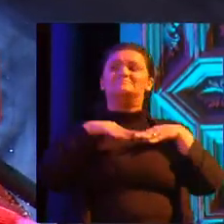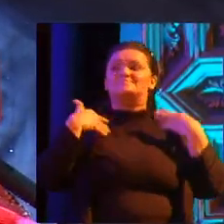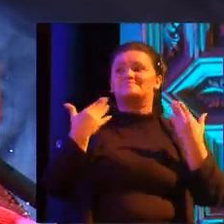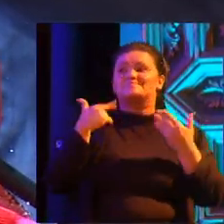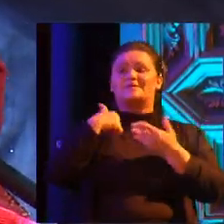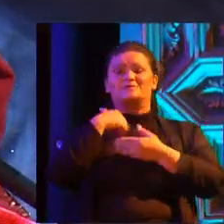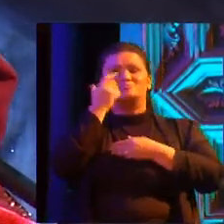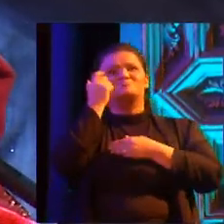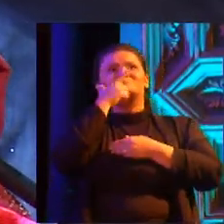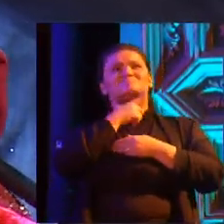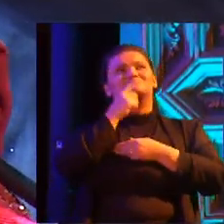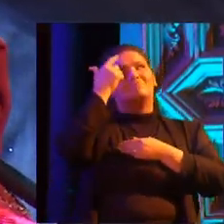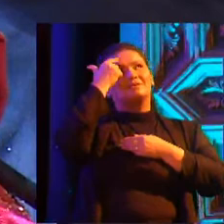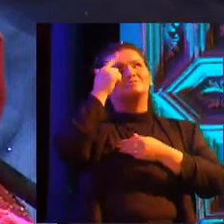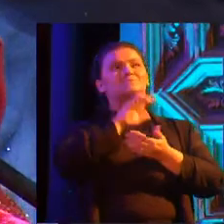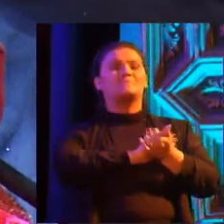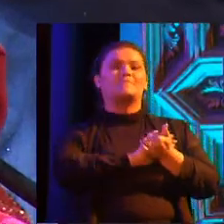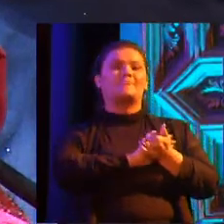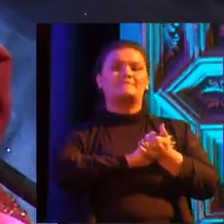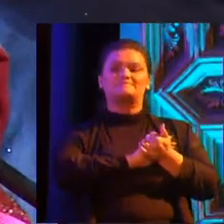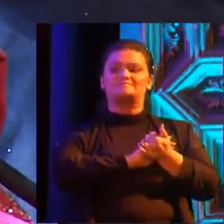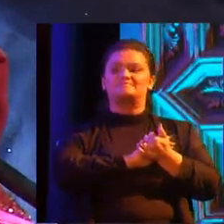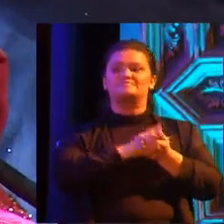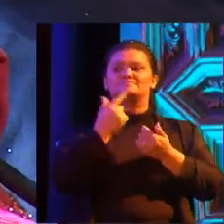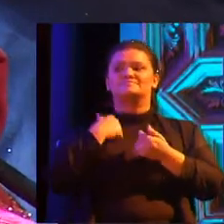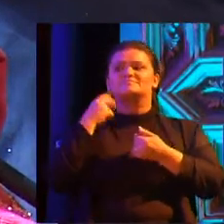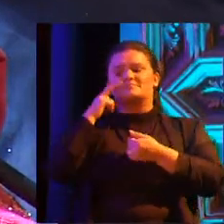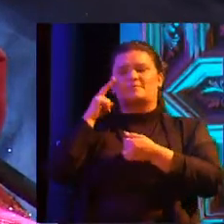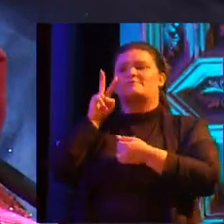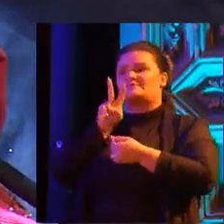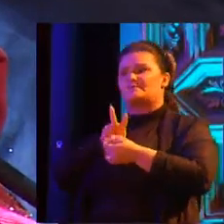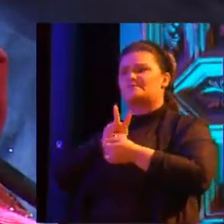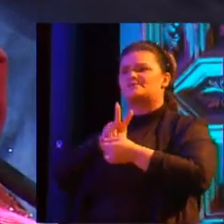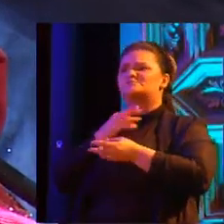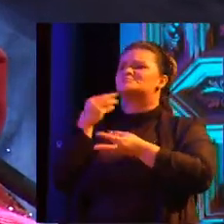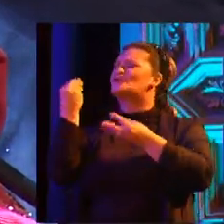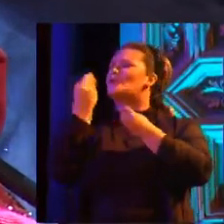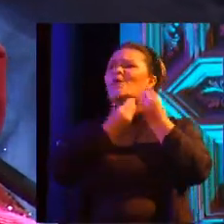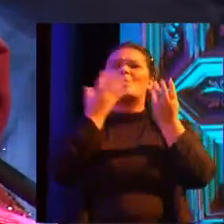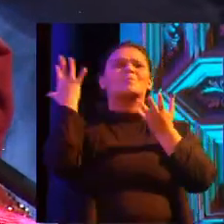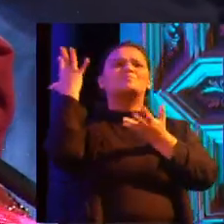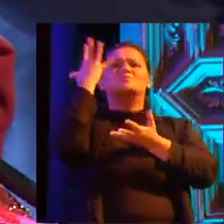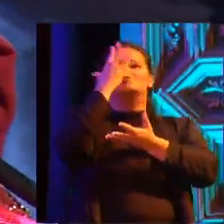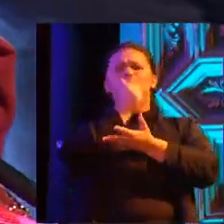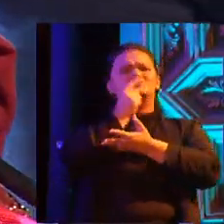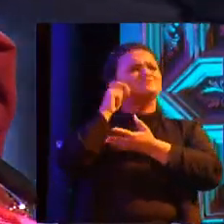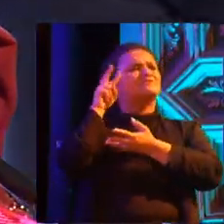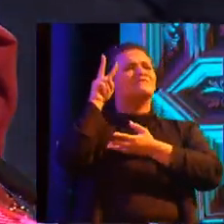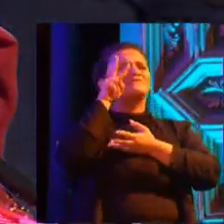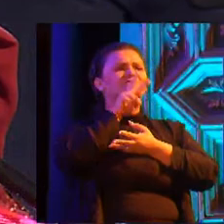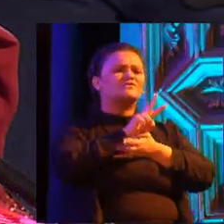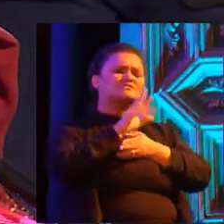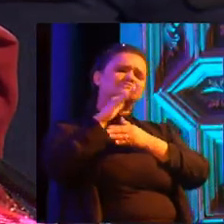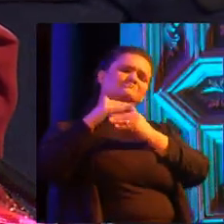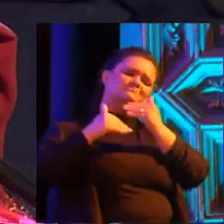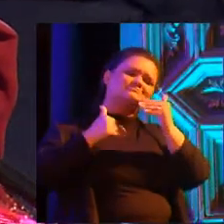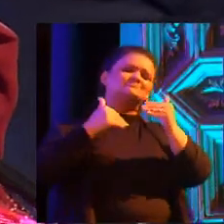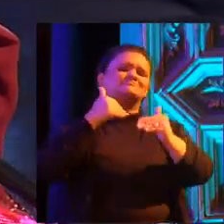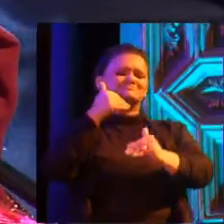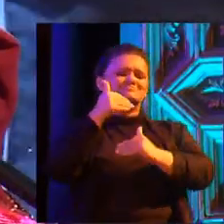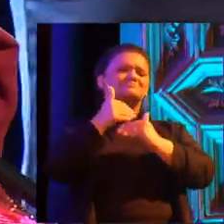eu acho assim. Eu estava ali observando como é bonito você ir